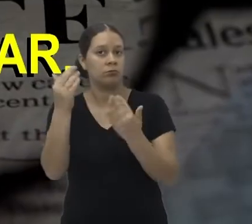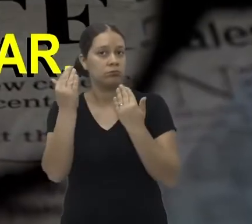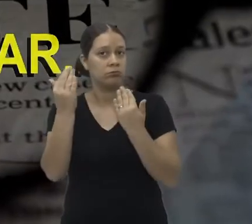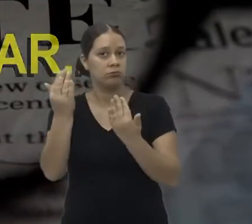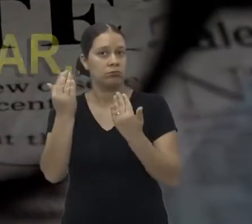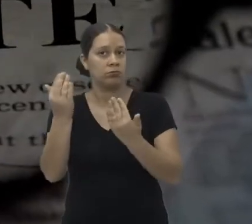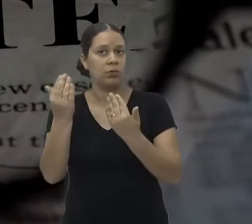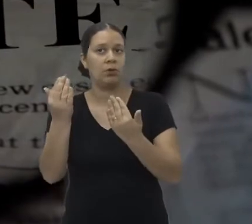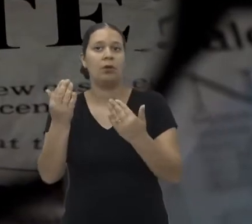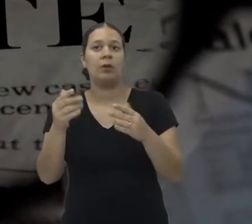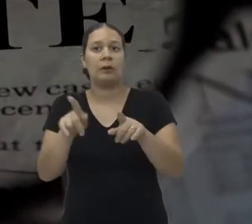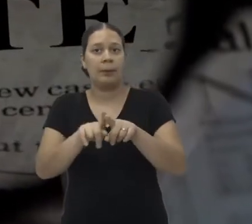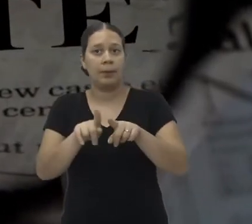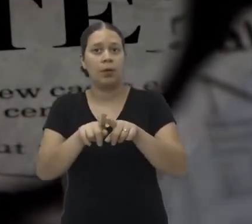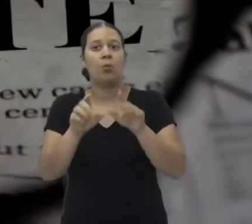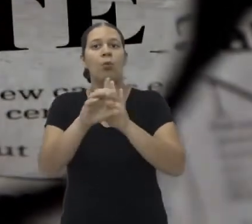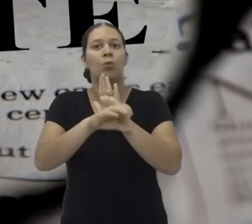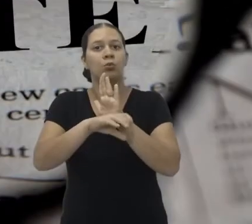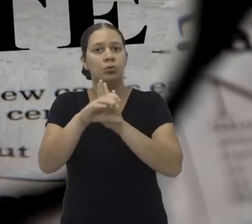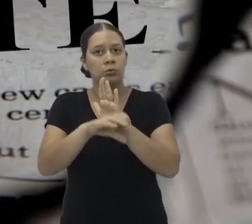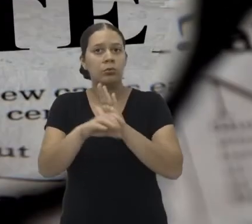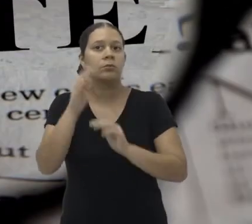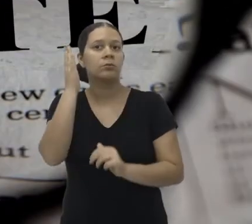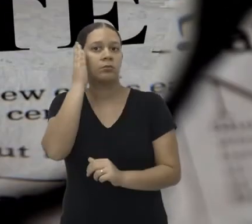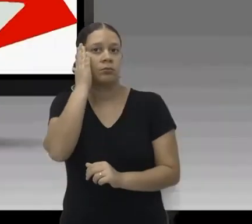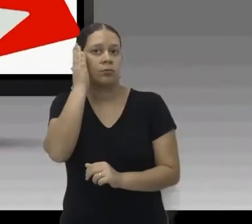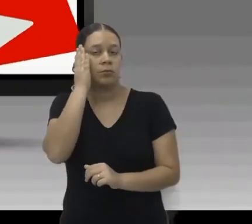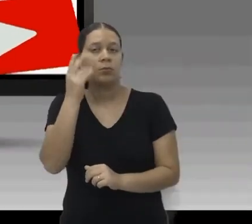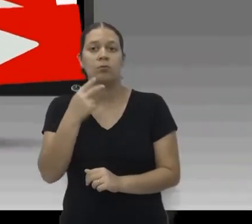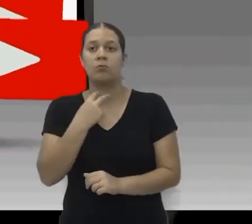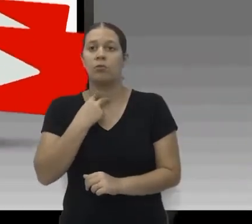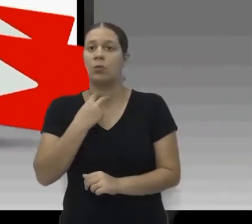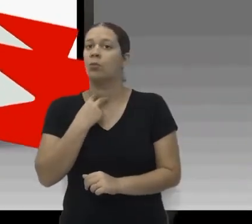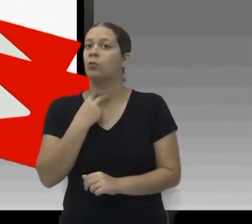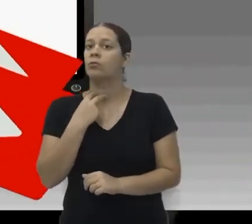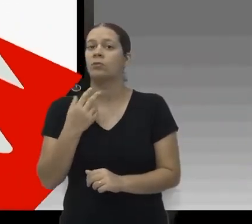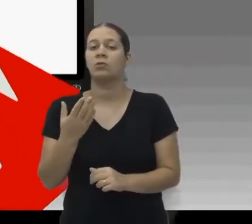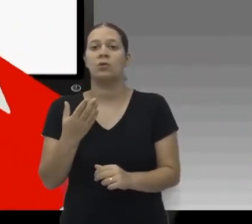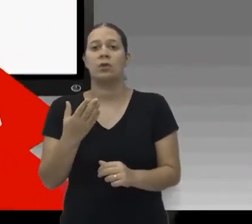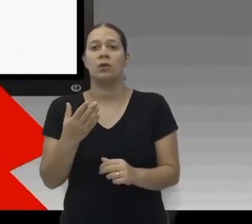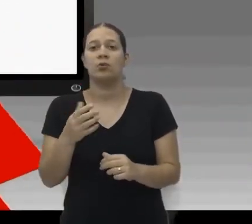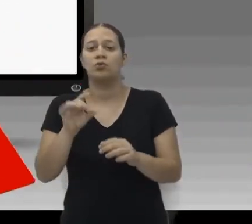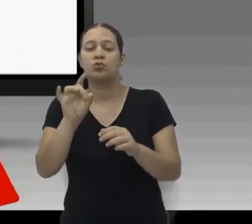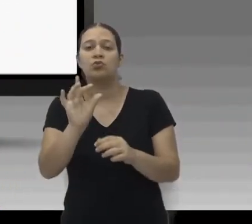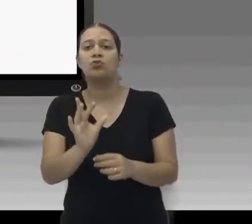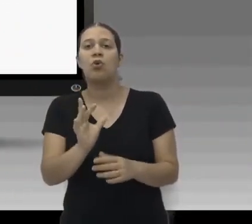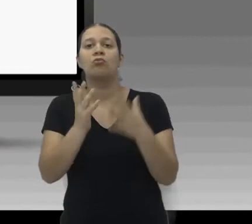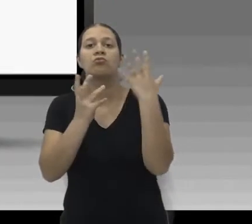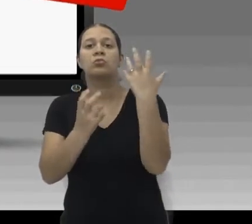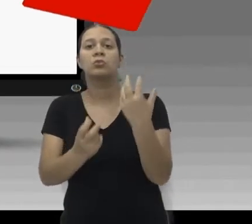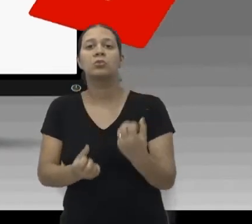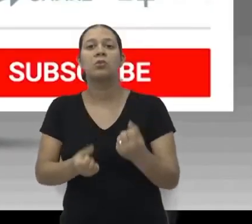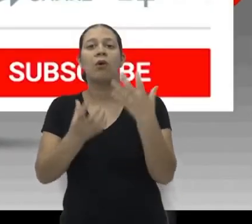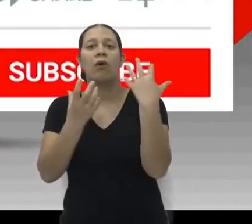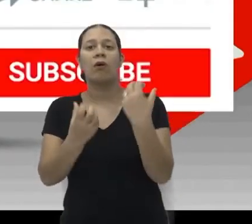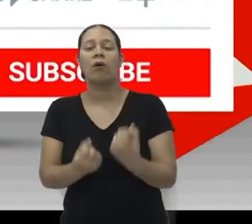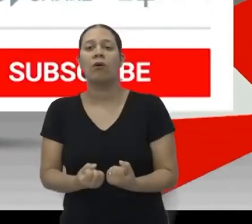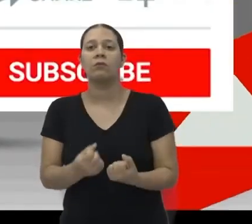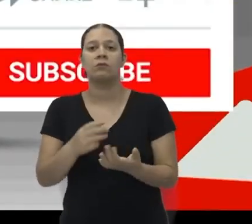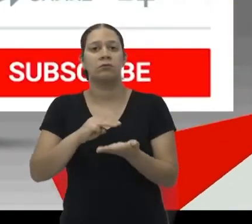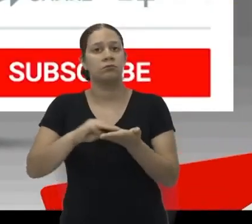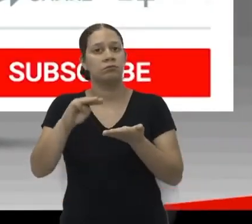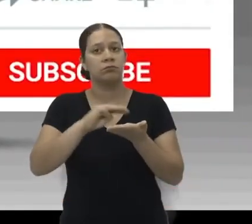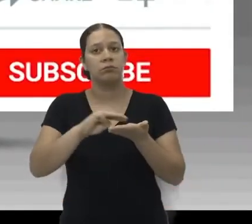você deve checar a fonte, o autor do conteúdo. Além disso, não podemos ser simples consumidores